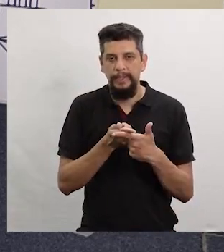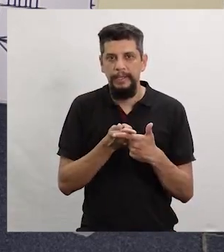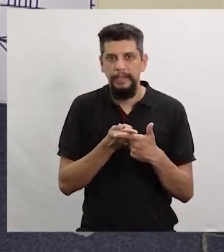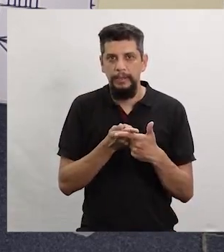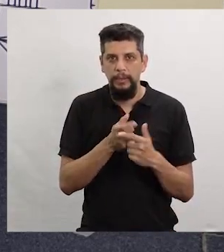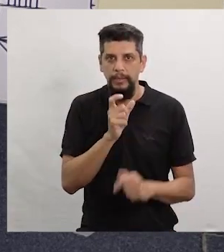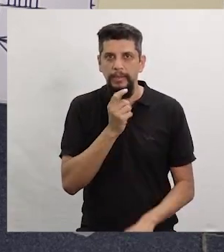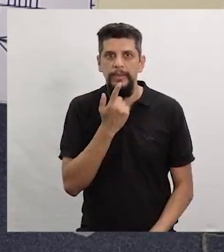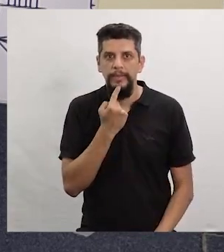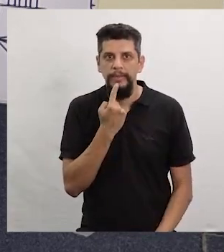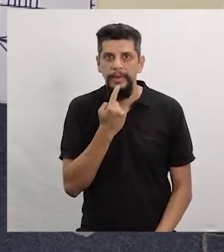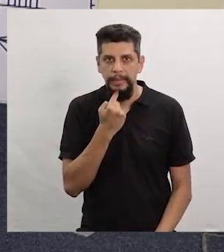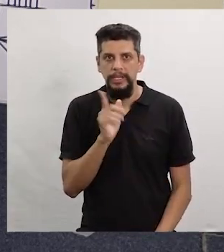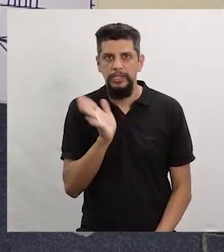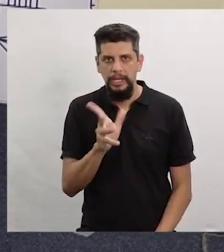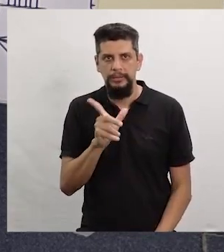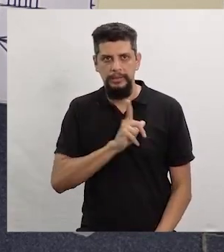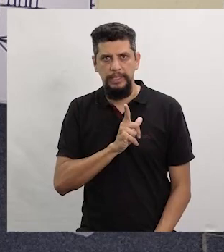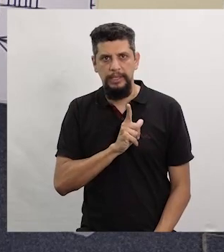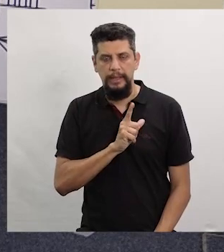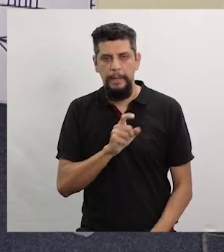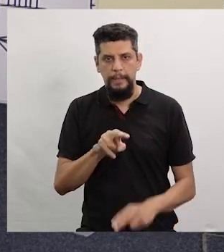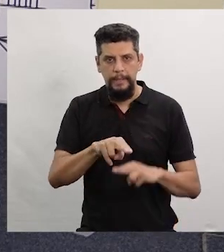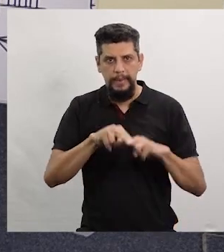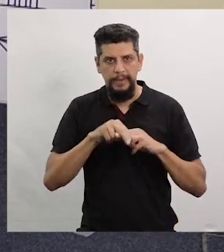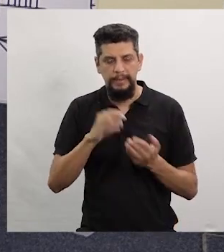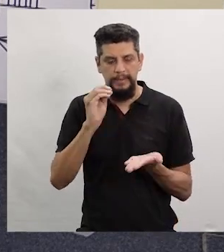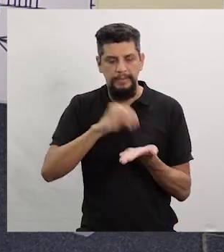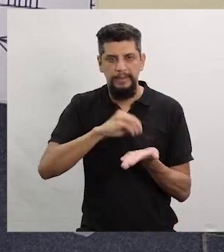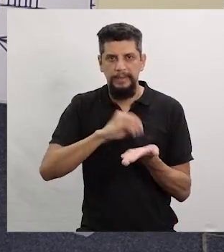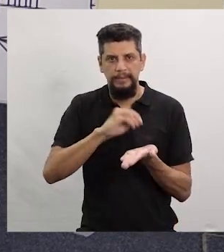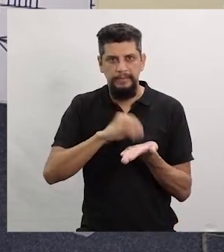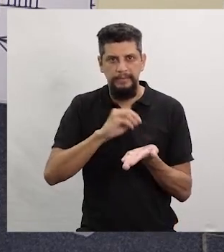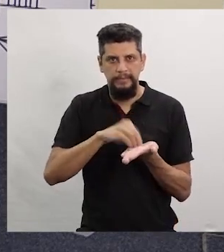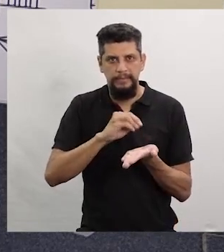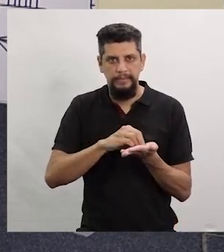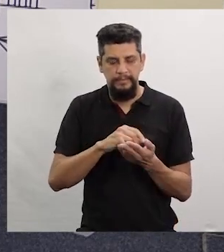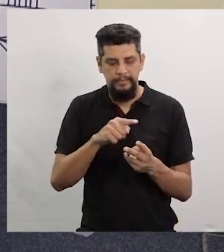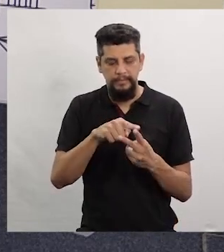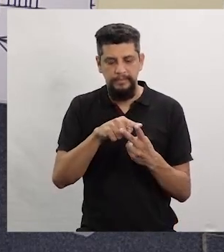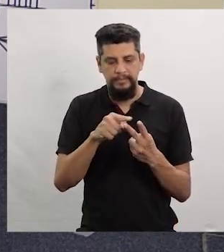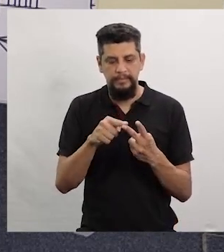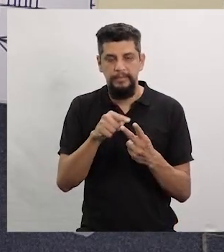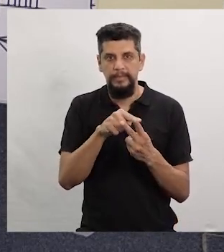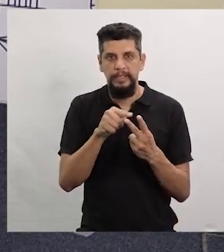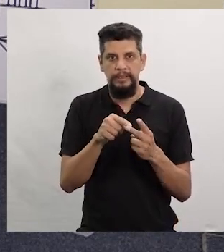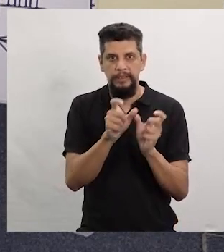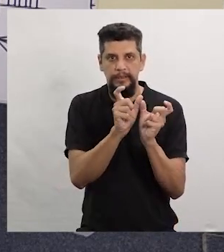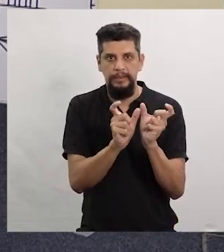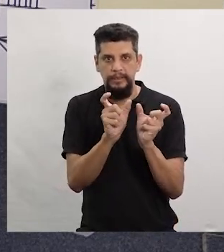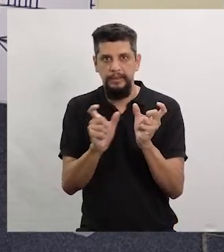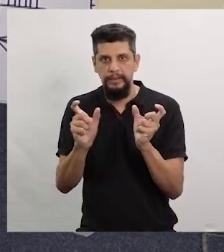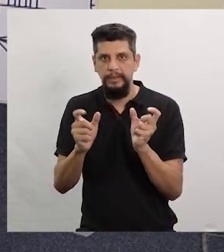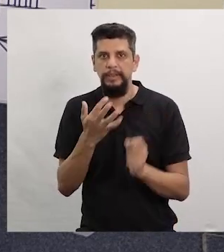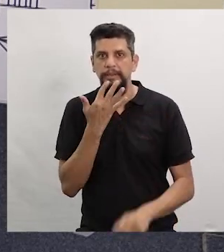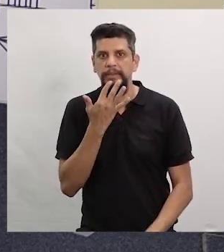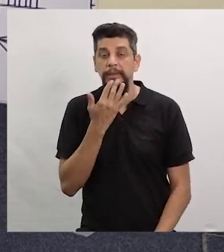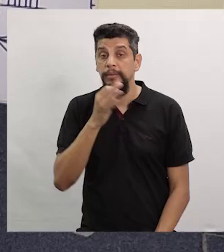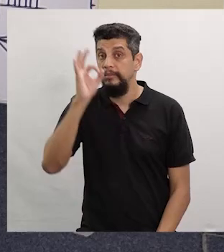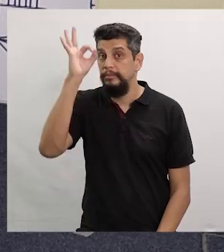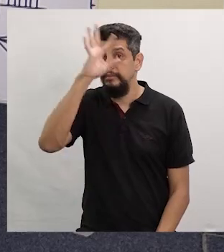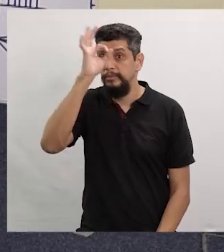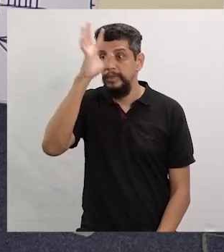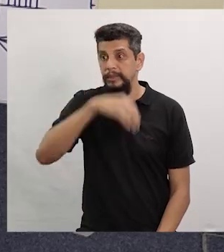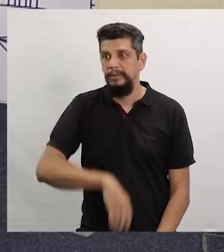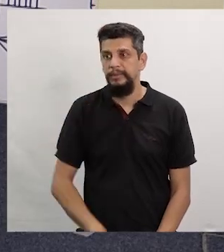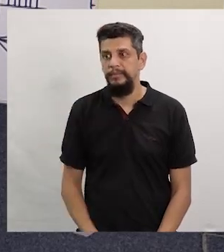vermelho já tá formado entendeu Por isso tá faltando ali duas sílabas